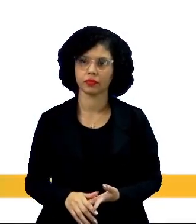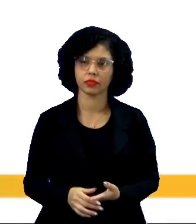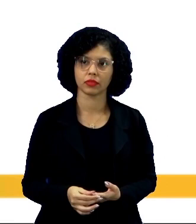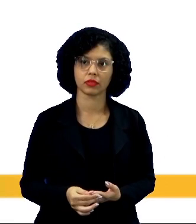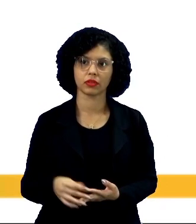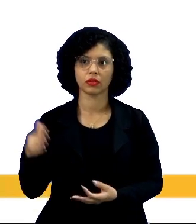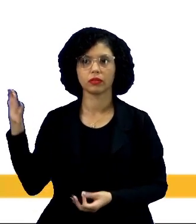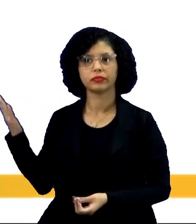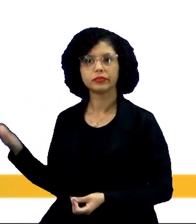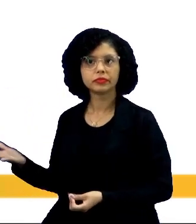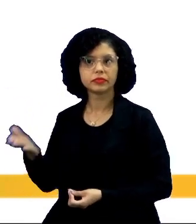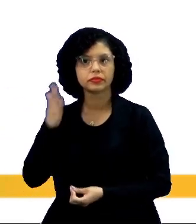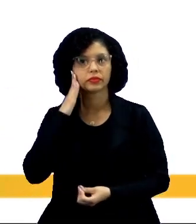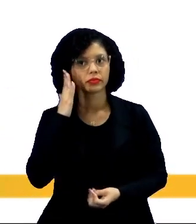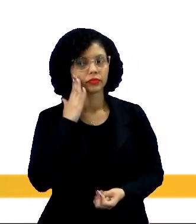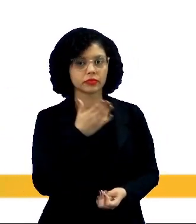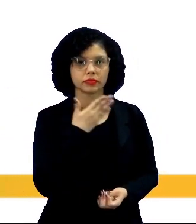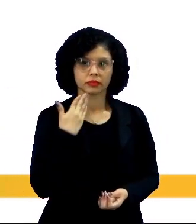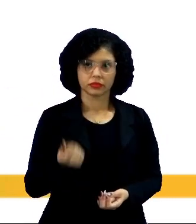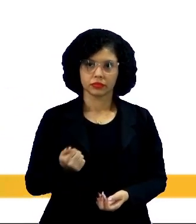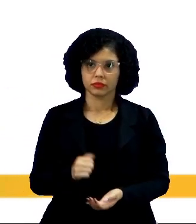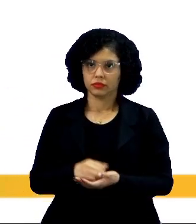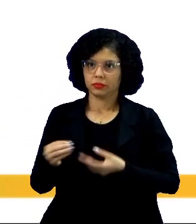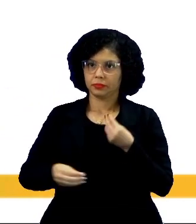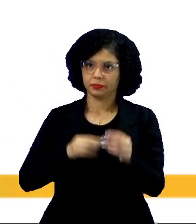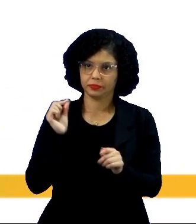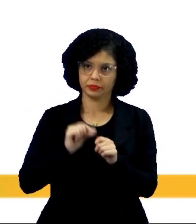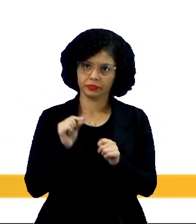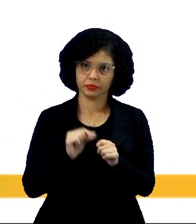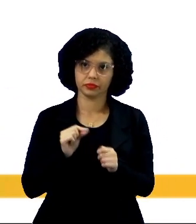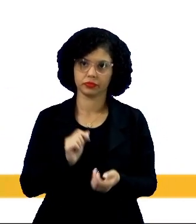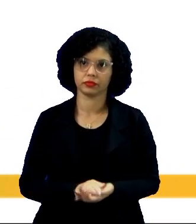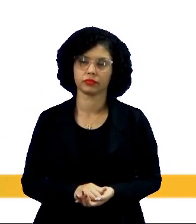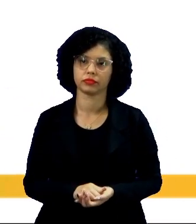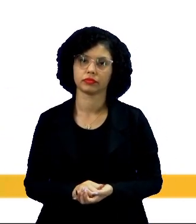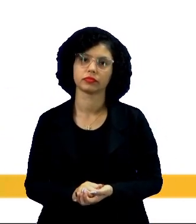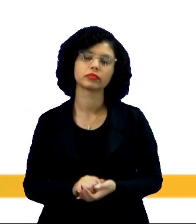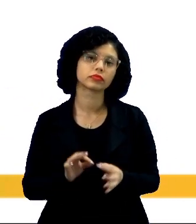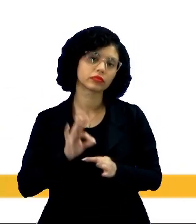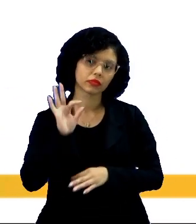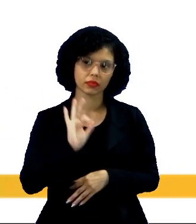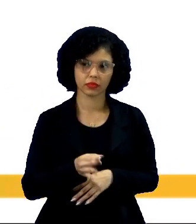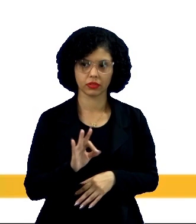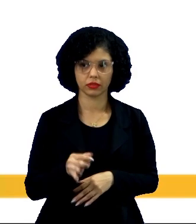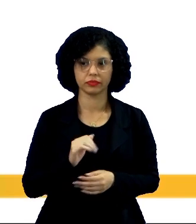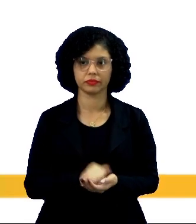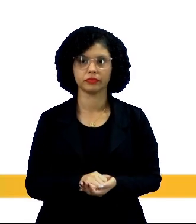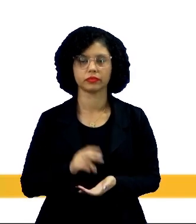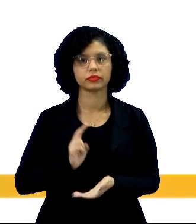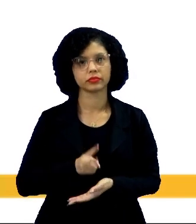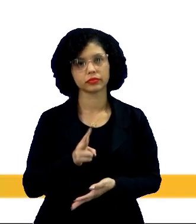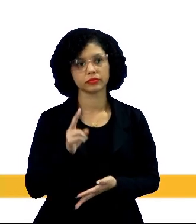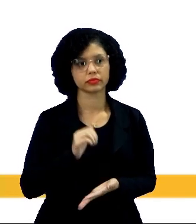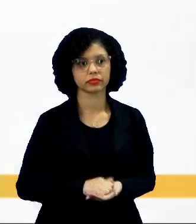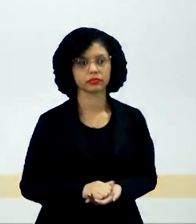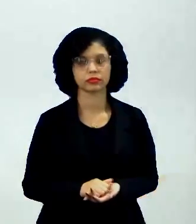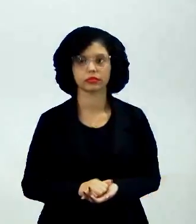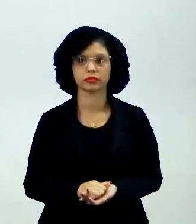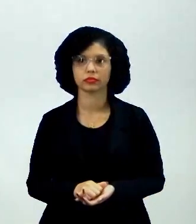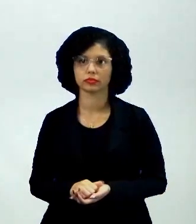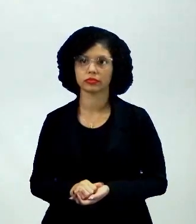aqui, para que você entenda como que é esse cálculo feito, como que eu faço para medir certinho, mas a gente dá